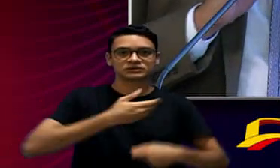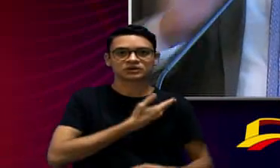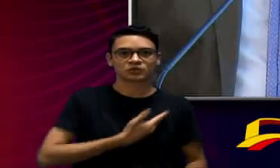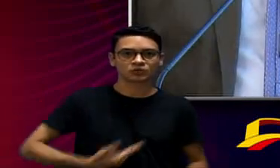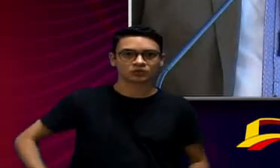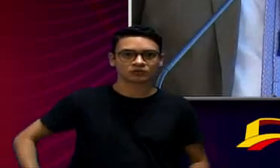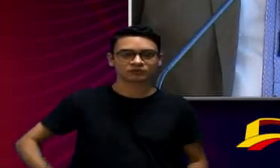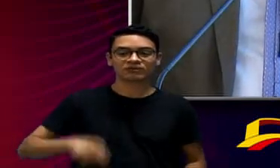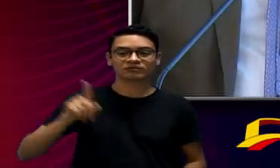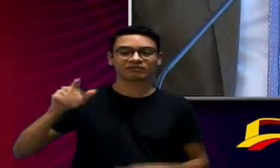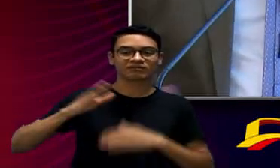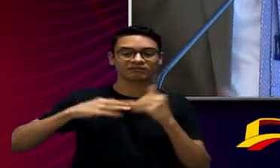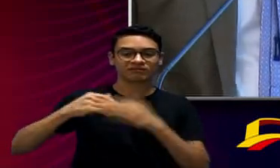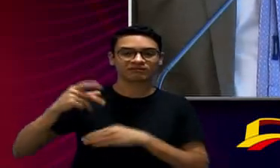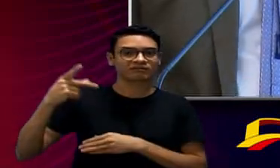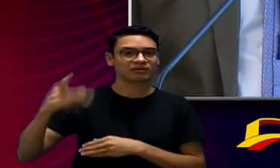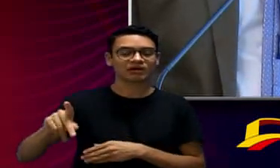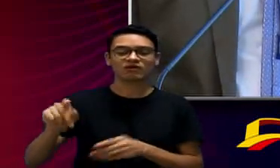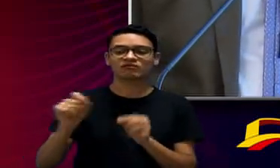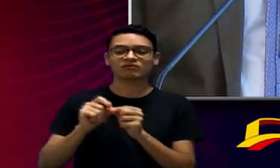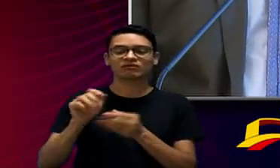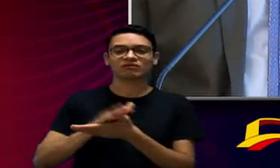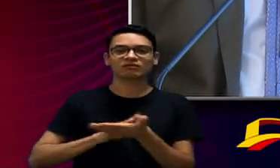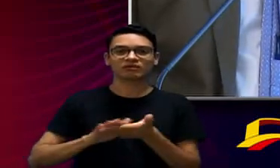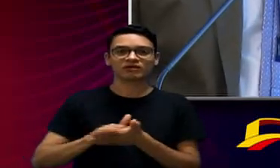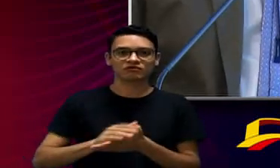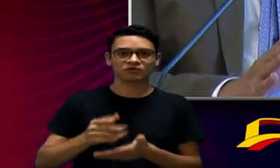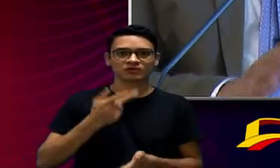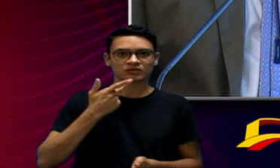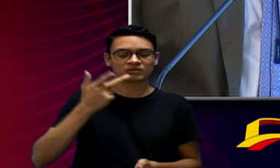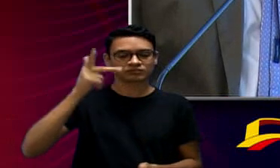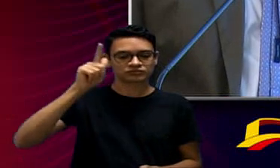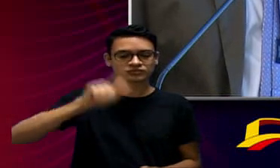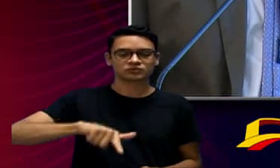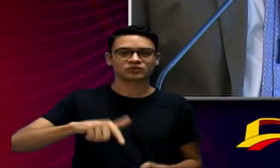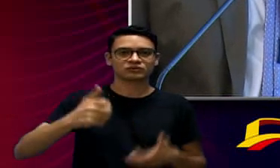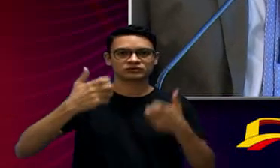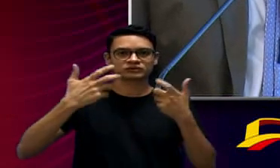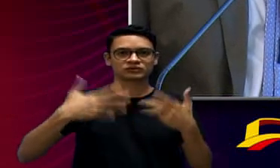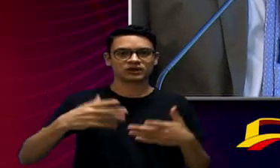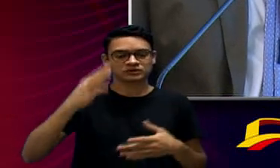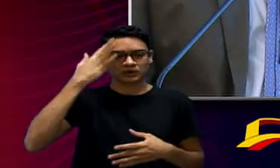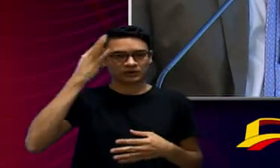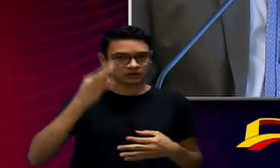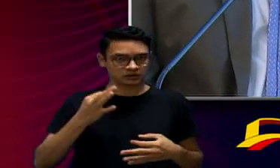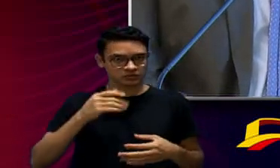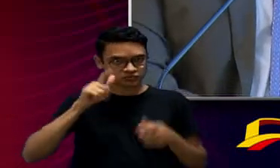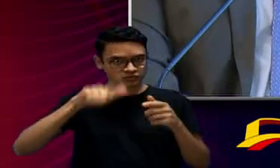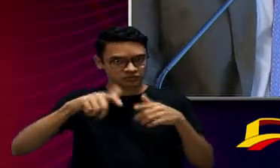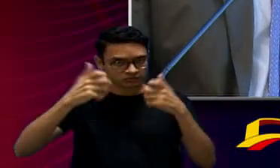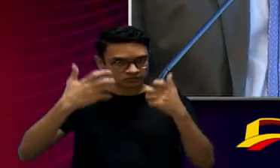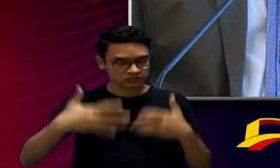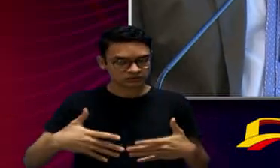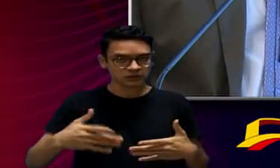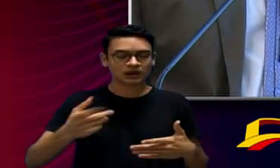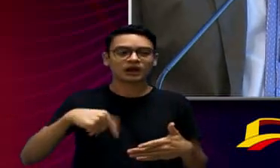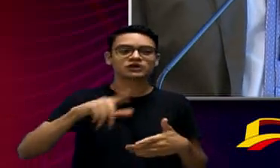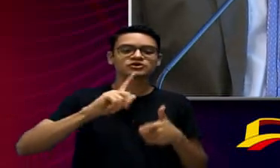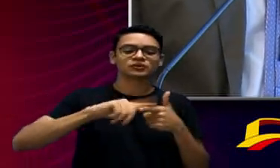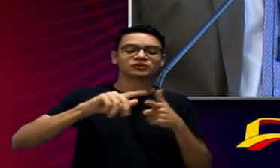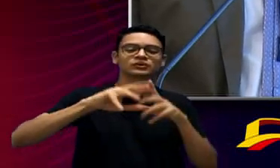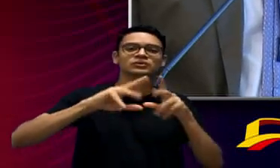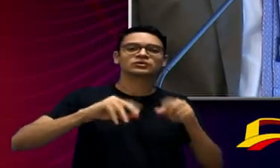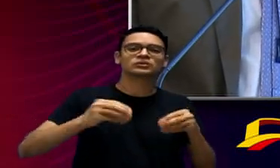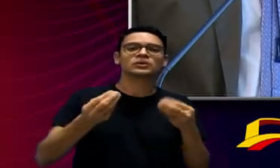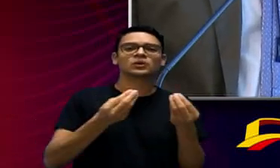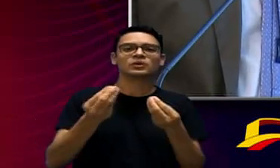estado não faz a sua tarefa. Mas tem que... Vou repetir, se o senhor não entendeu. Todo município, vereadora, como que a gente poderia ter uma situação não tendo a